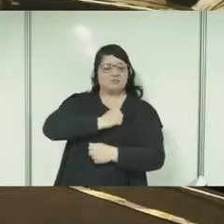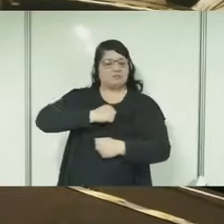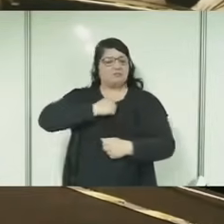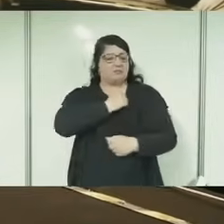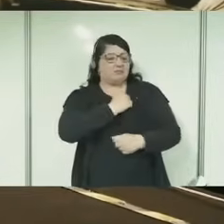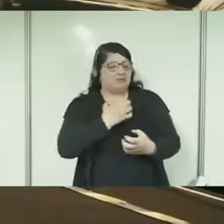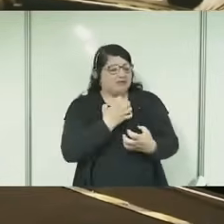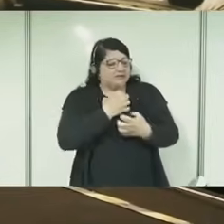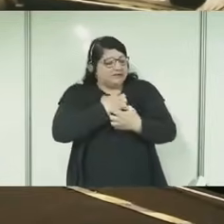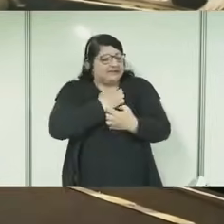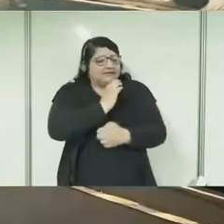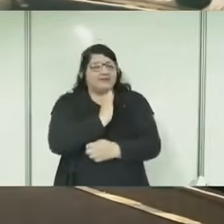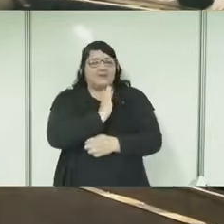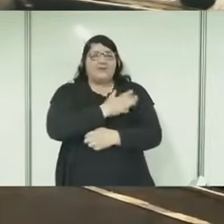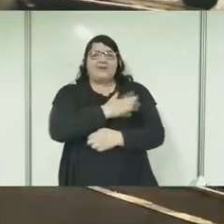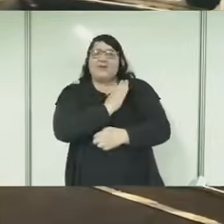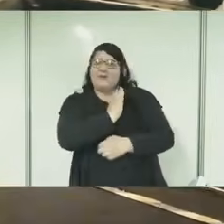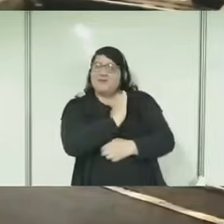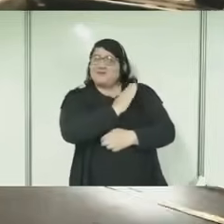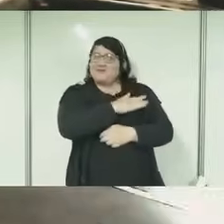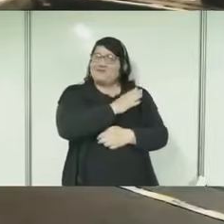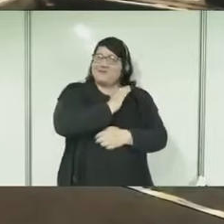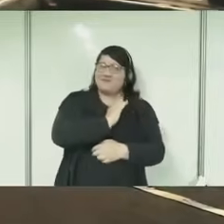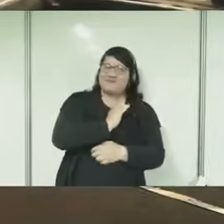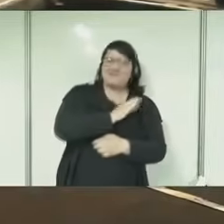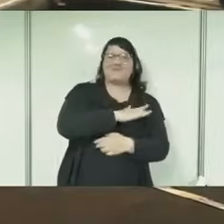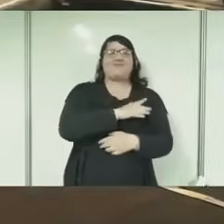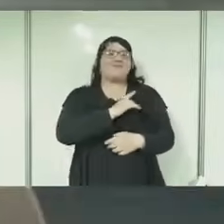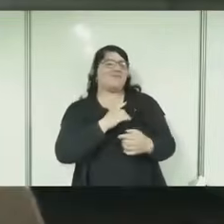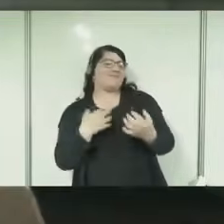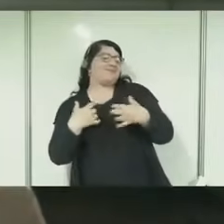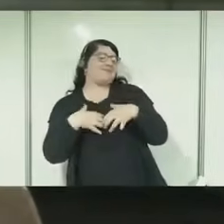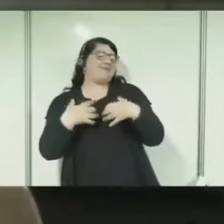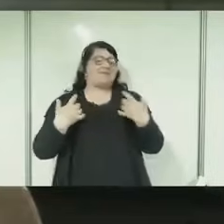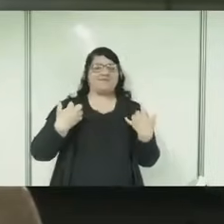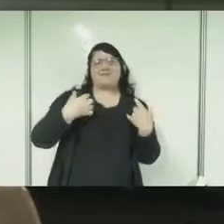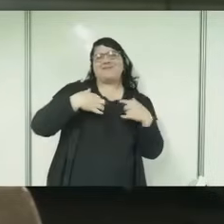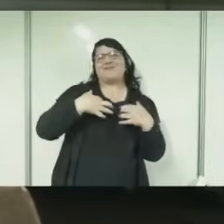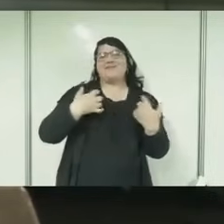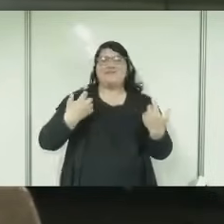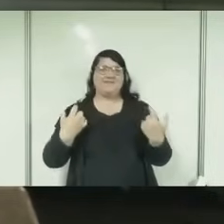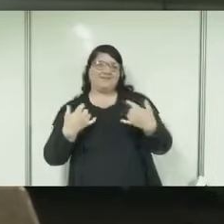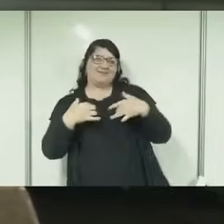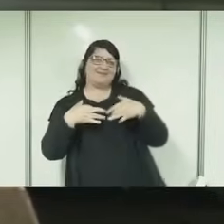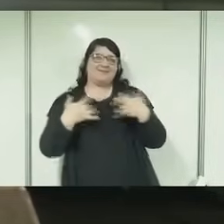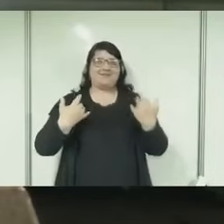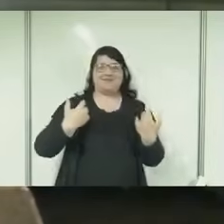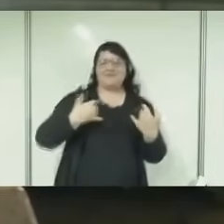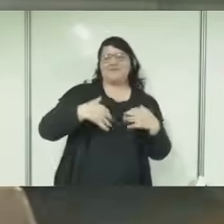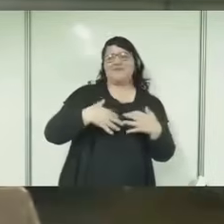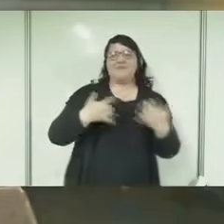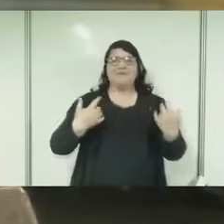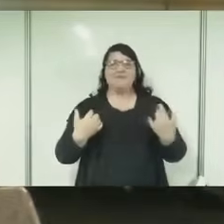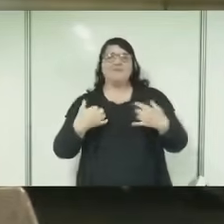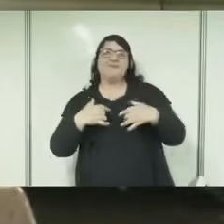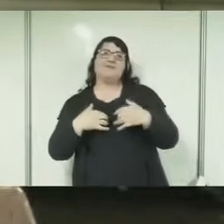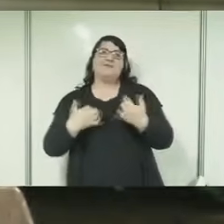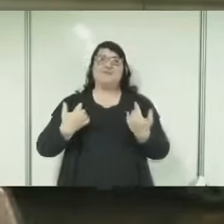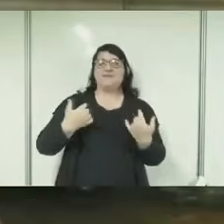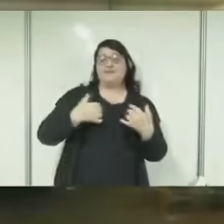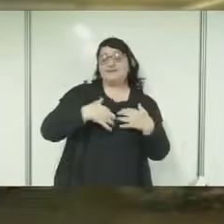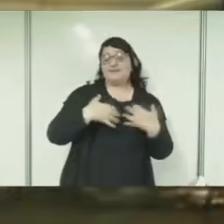Saudade no coração. Vocês! Lauê, lauê, lauê, lauê,